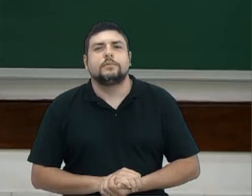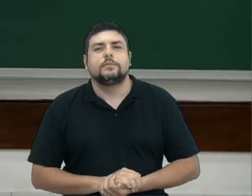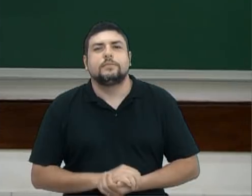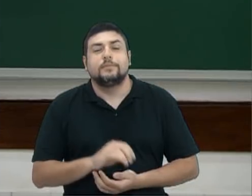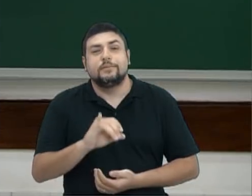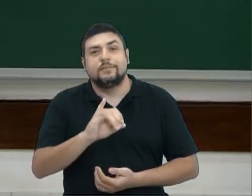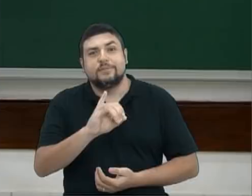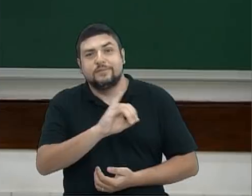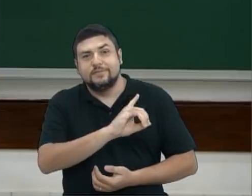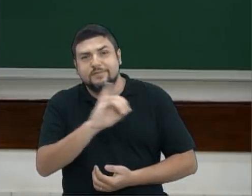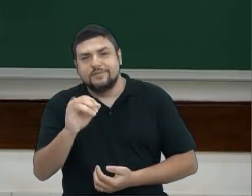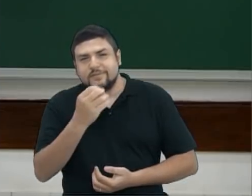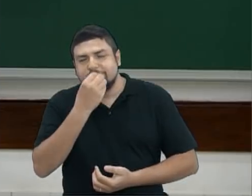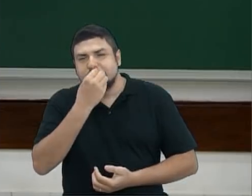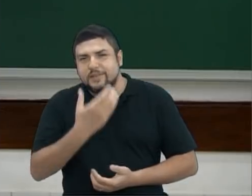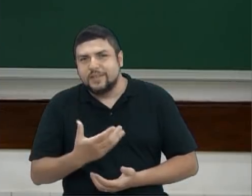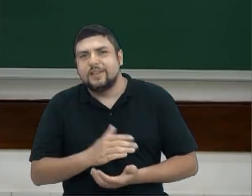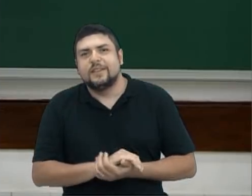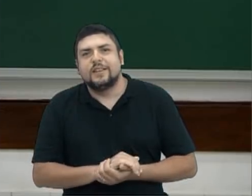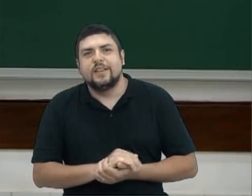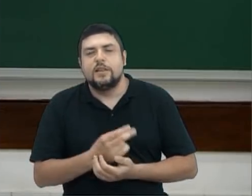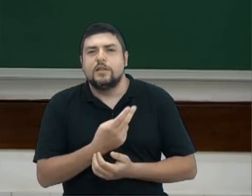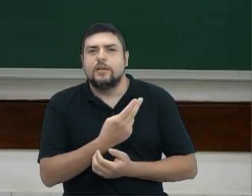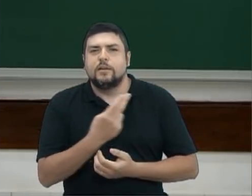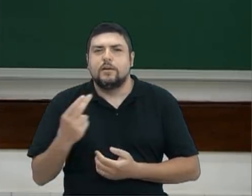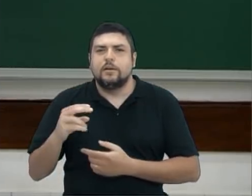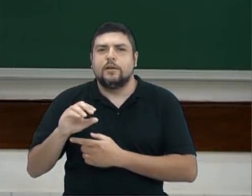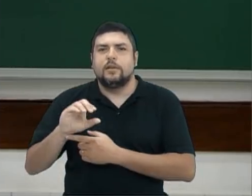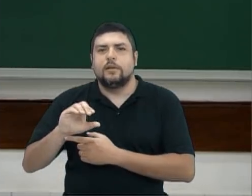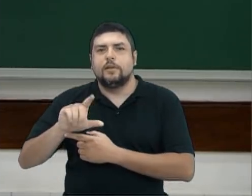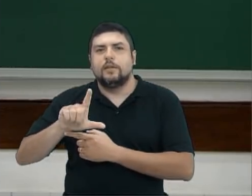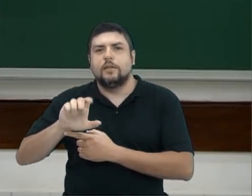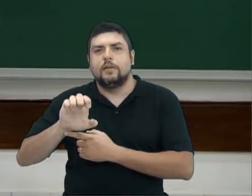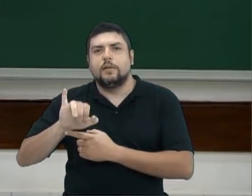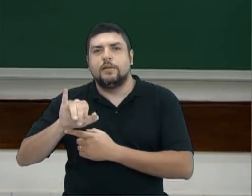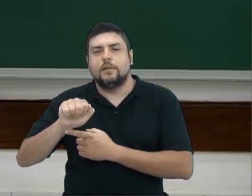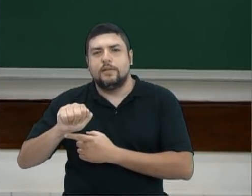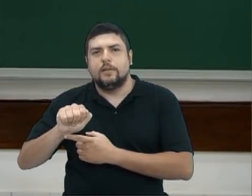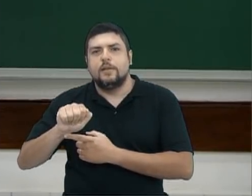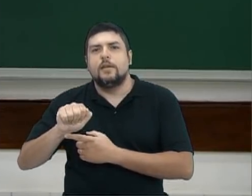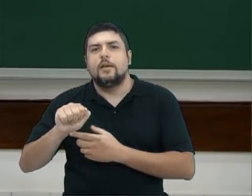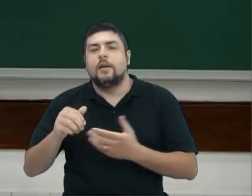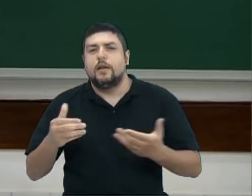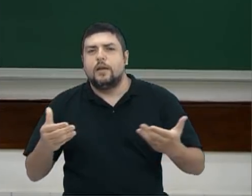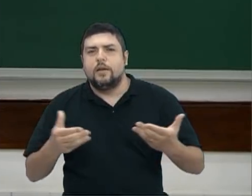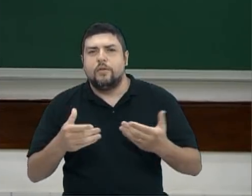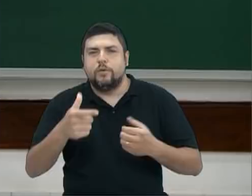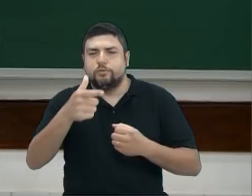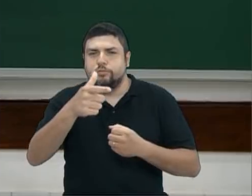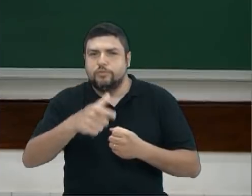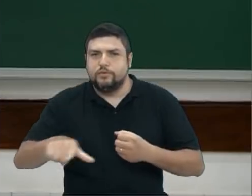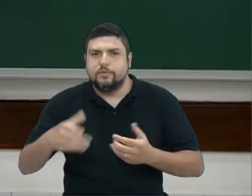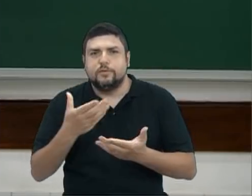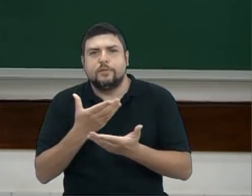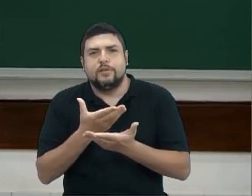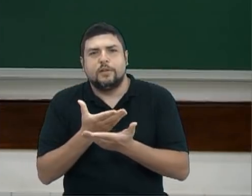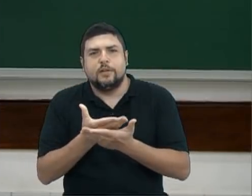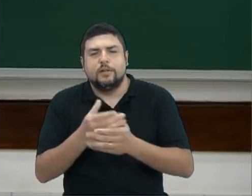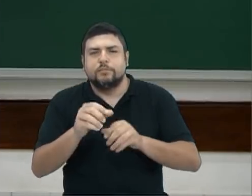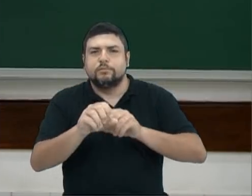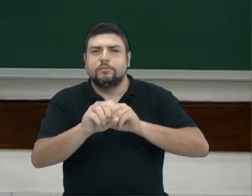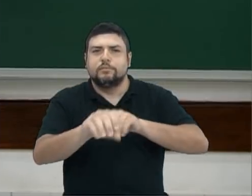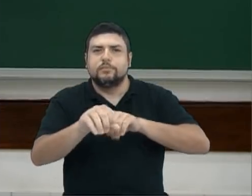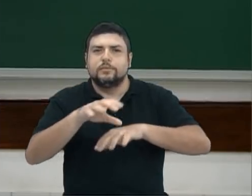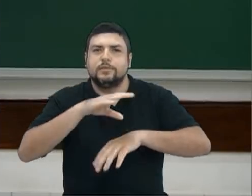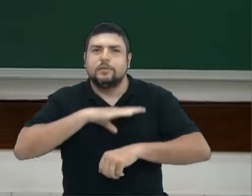Olá pessoal, tudo bem? Eu sou a professora Cléia da Rocha e nós estamos de volta com mais uma aula de português para os